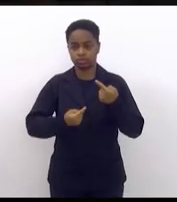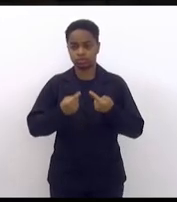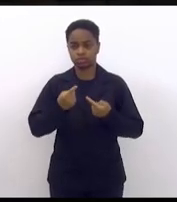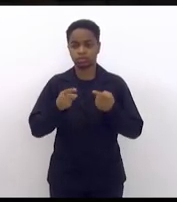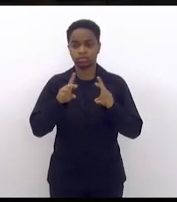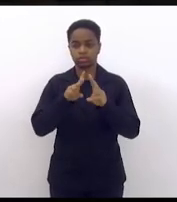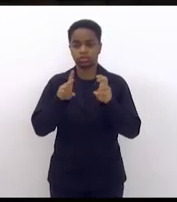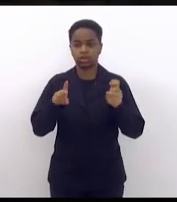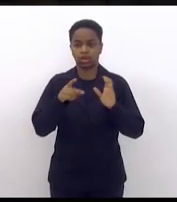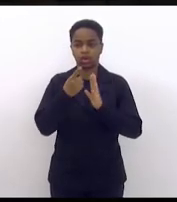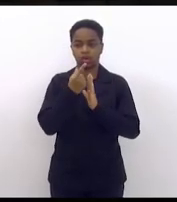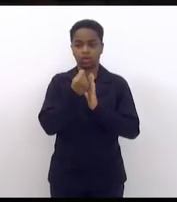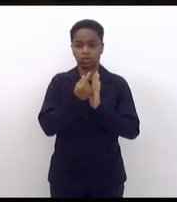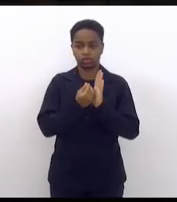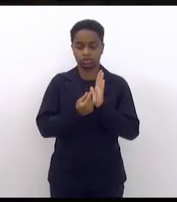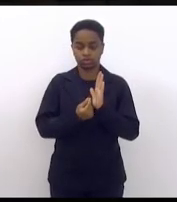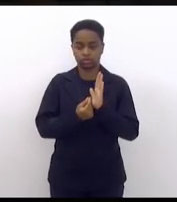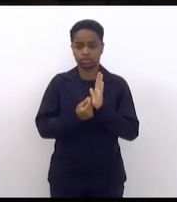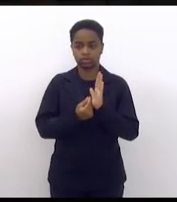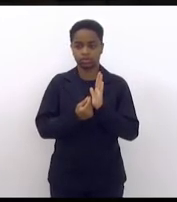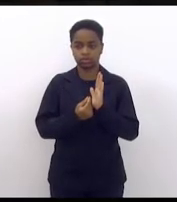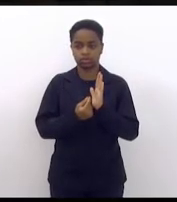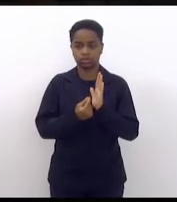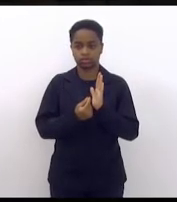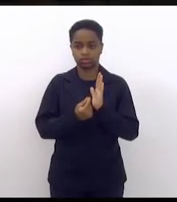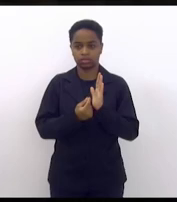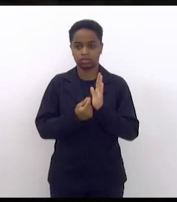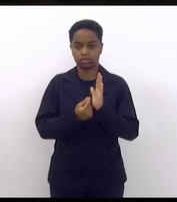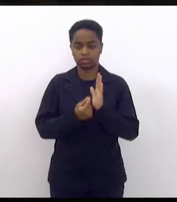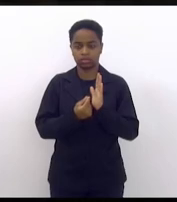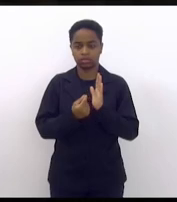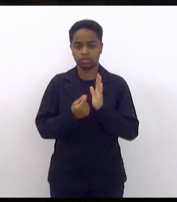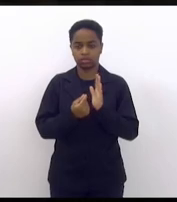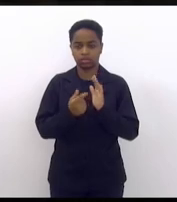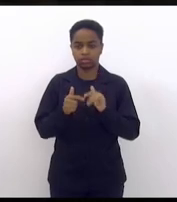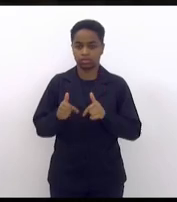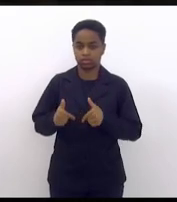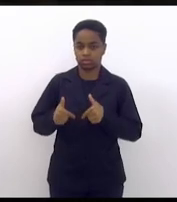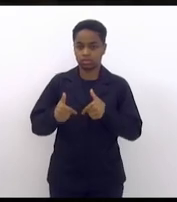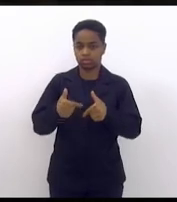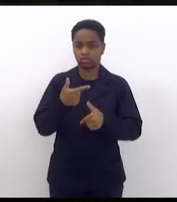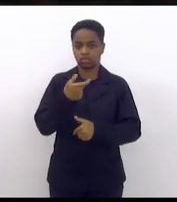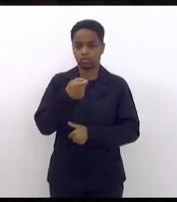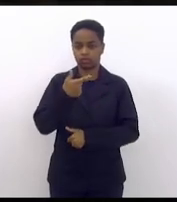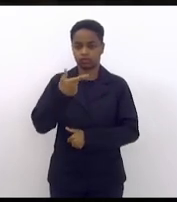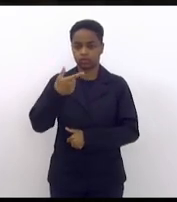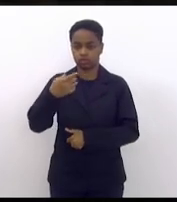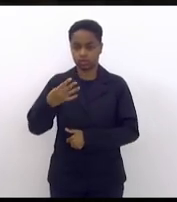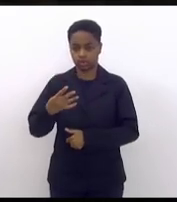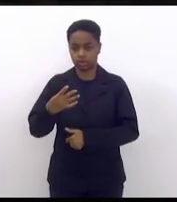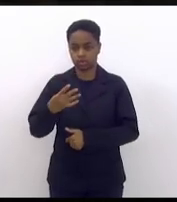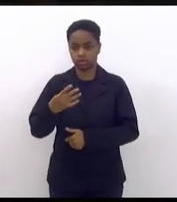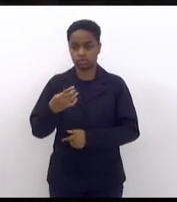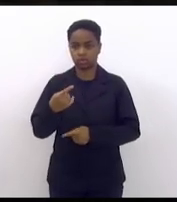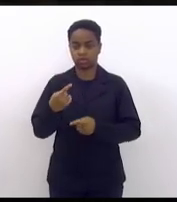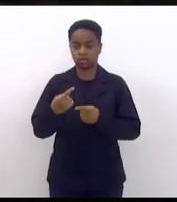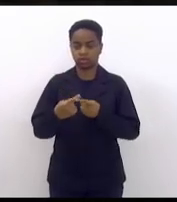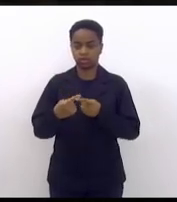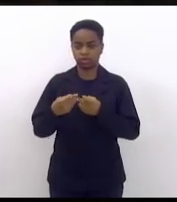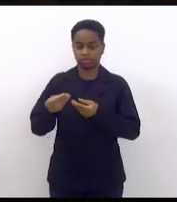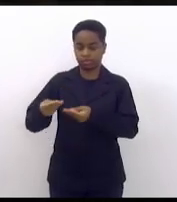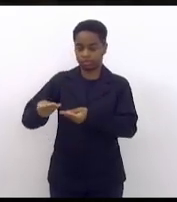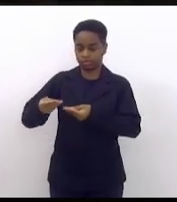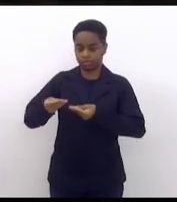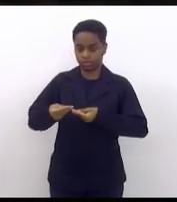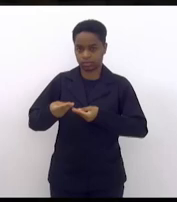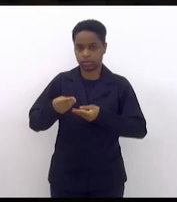o orçamento para o exercício do ano 2024. Nos chegou para apreciação